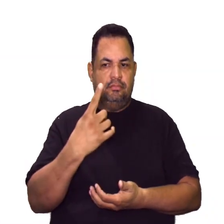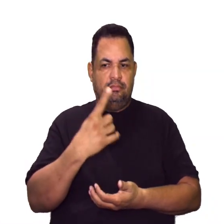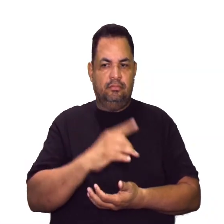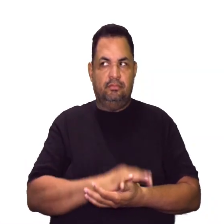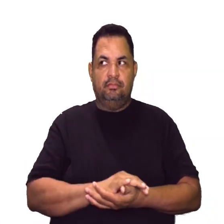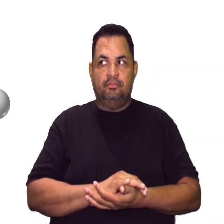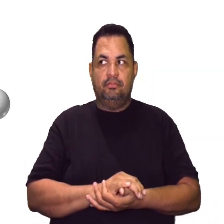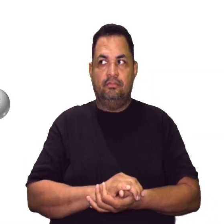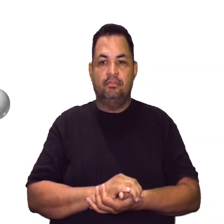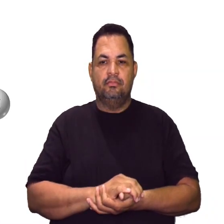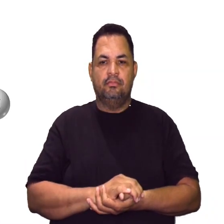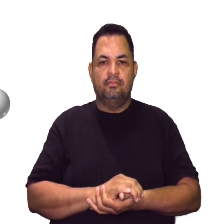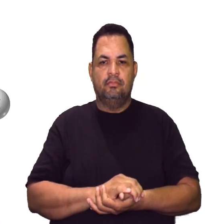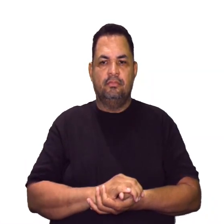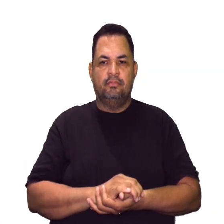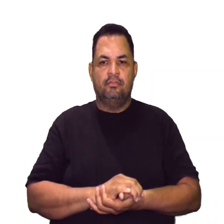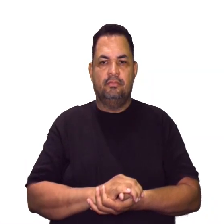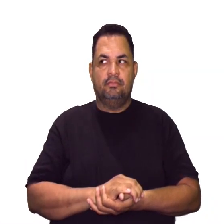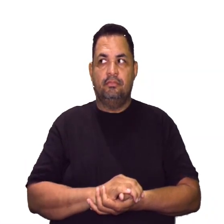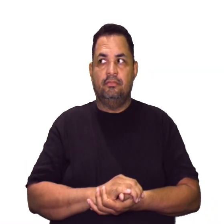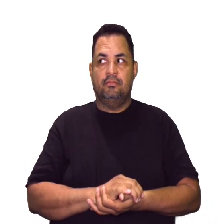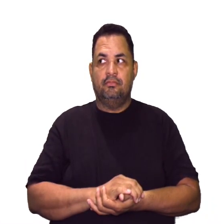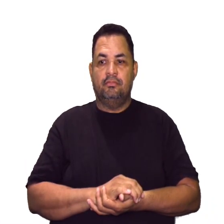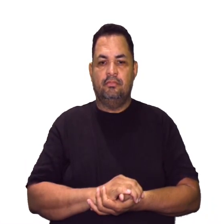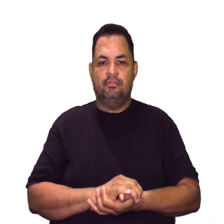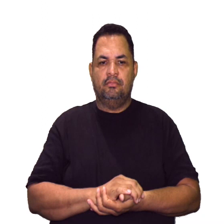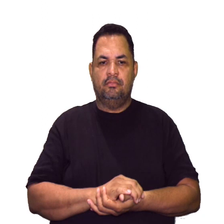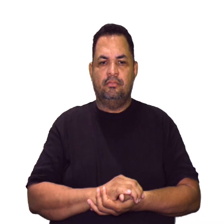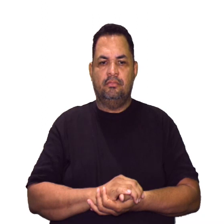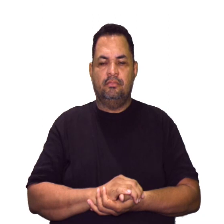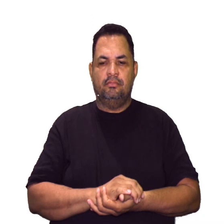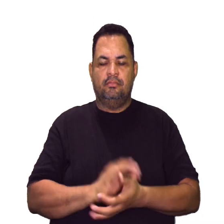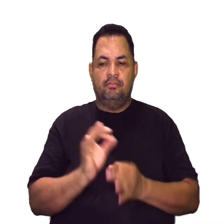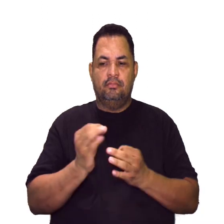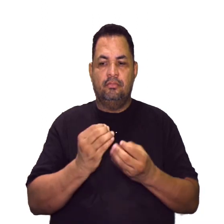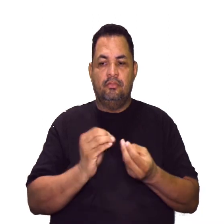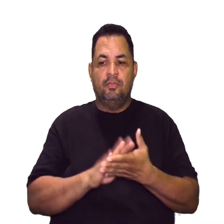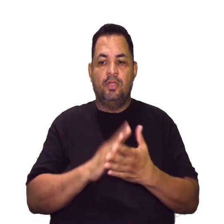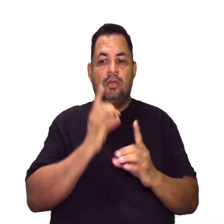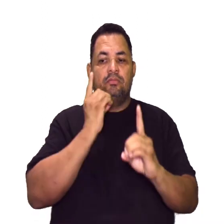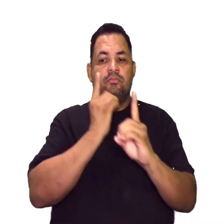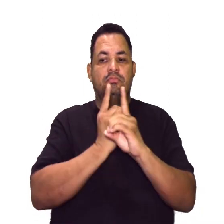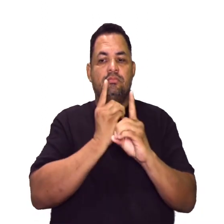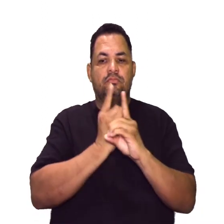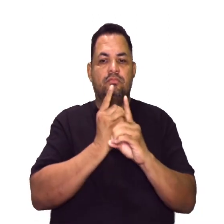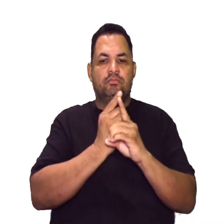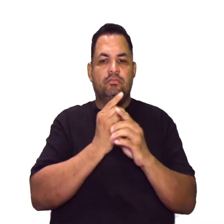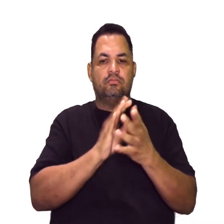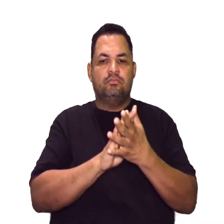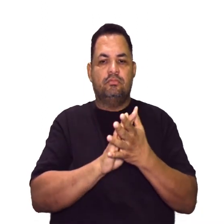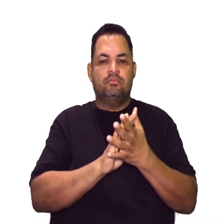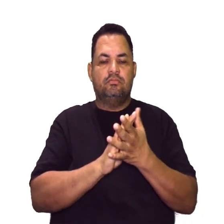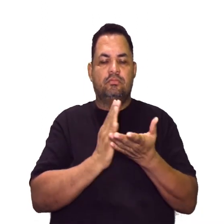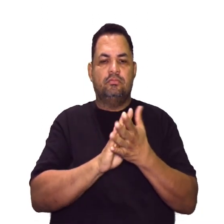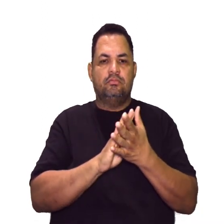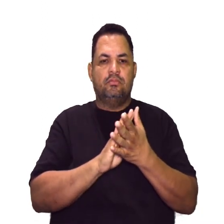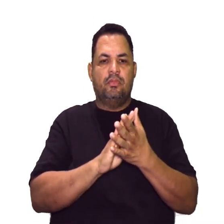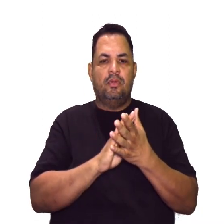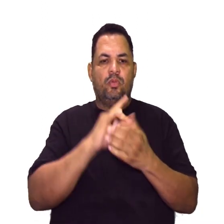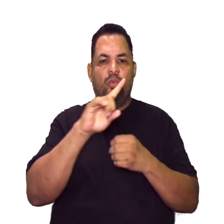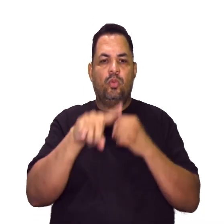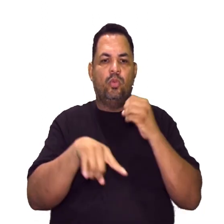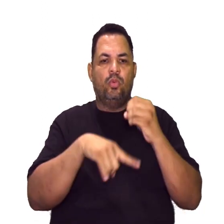observarmos, ok? É uma maneira de observarmos como se encontram os átomos dos elementos químicos no